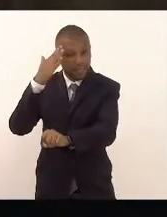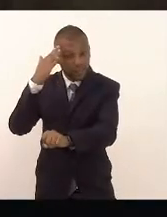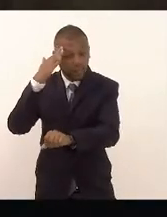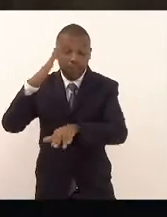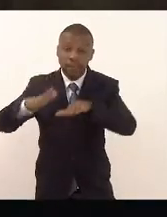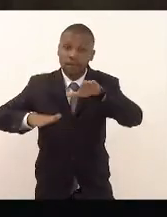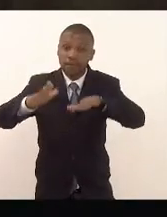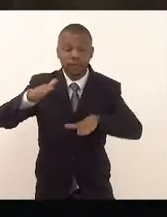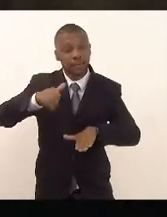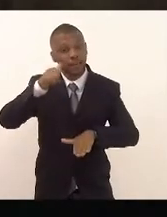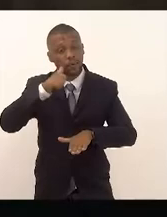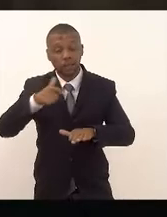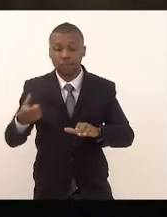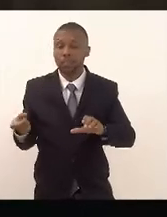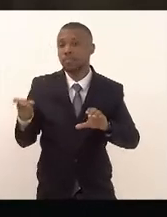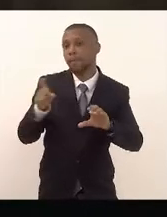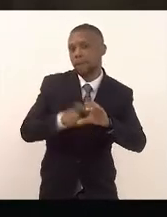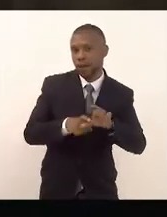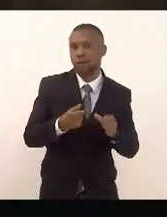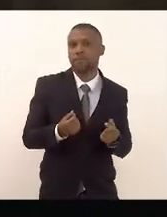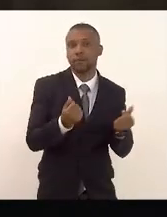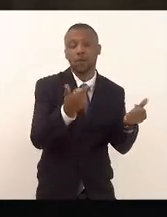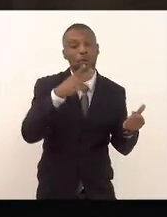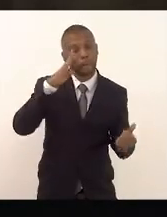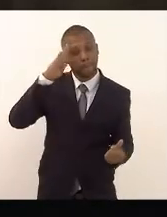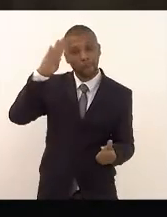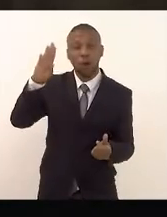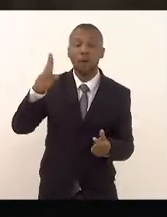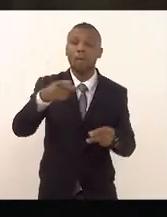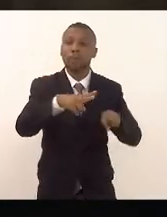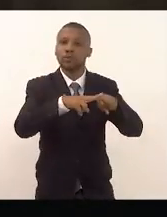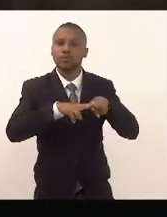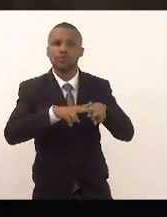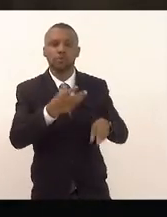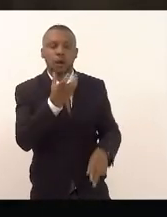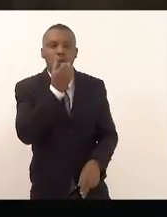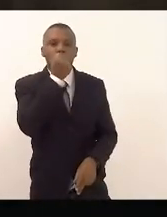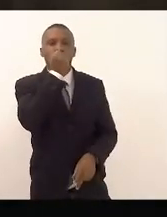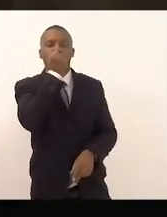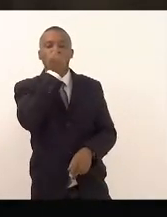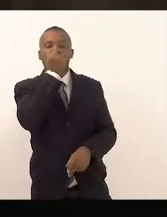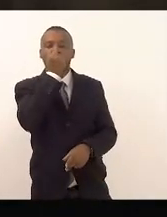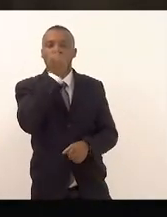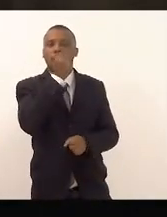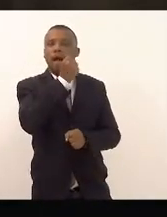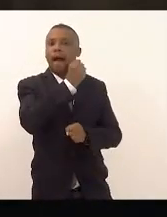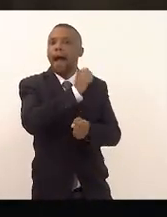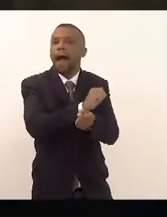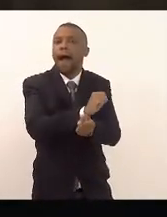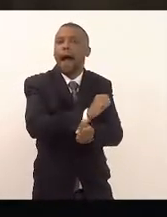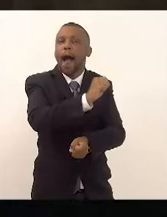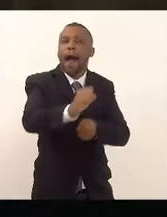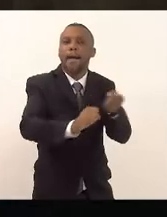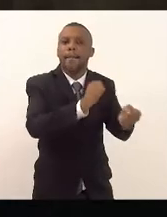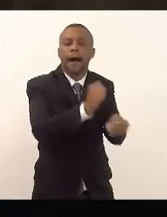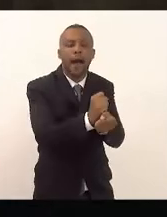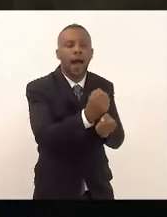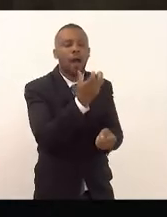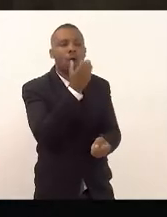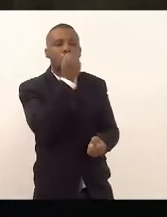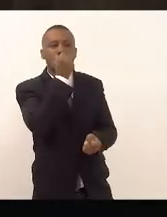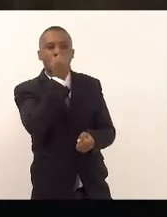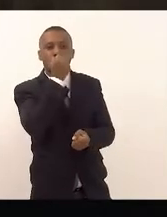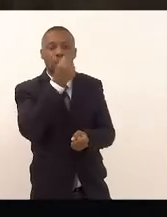financeira é um dos principais motivos de silenciamento das mulheres vítimas de violência doméstica, razão